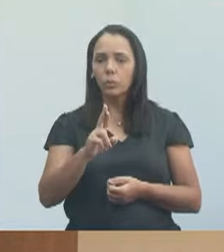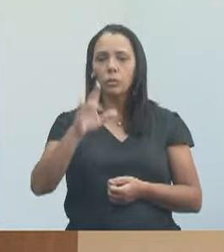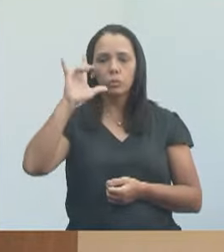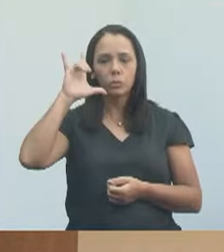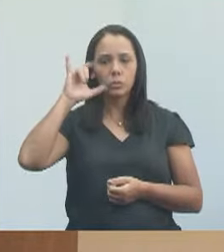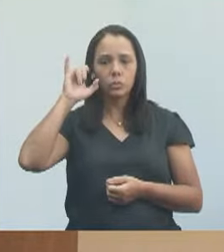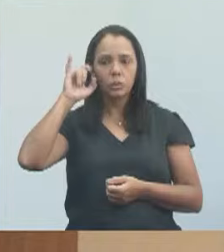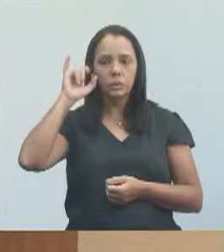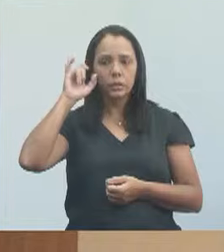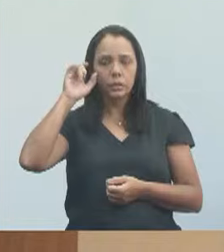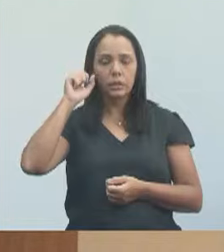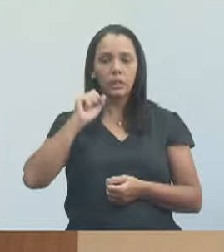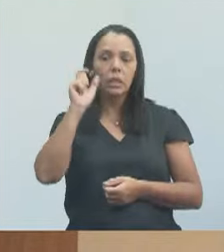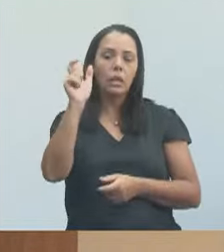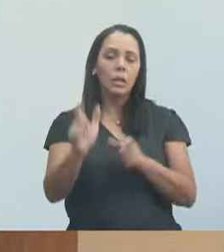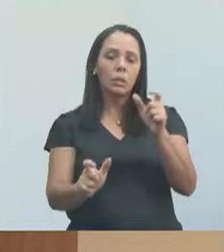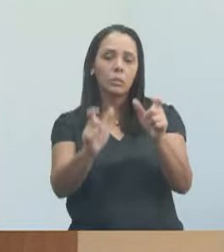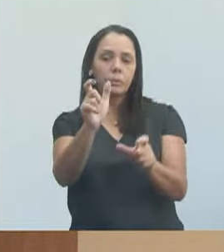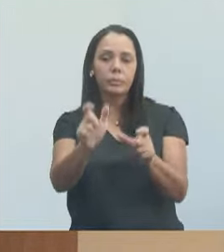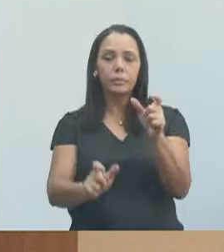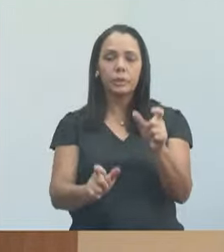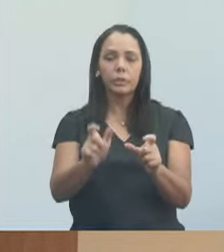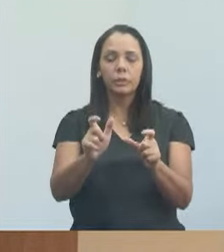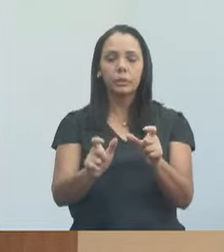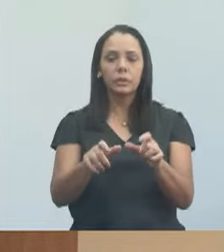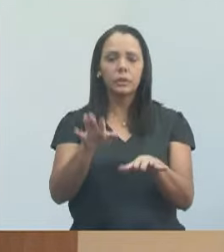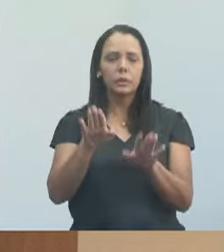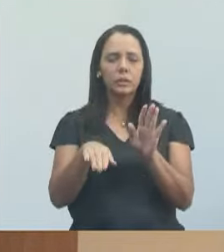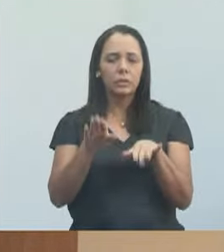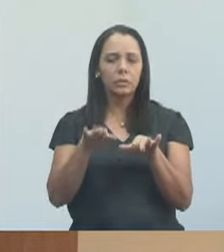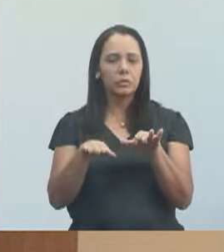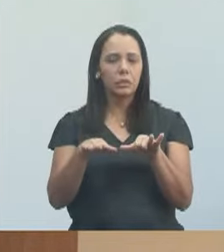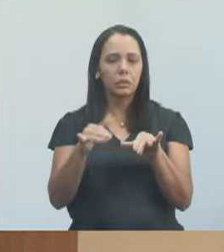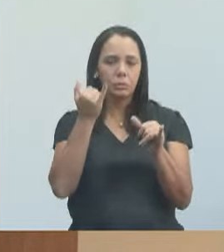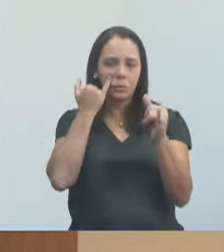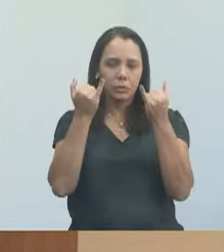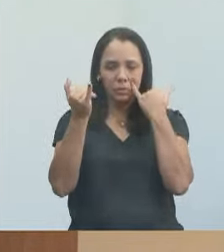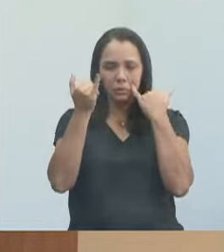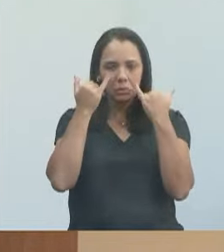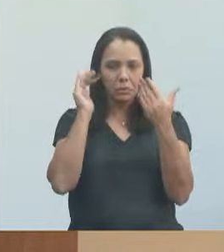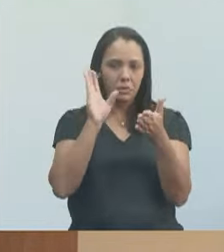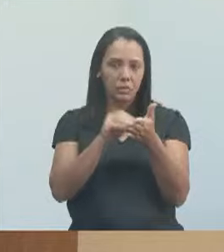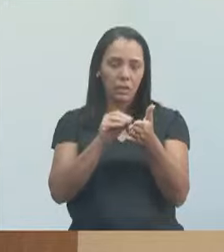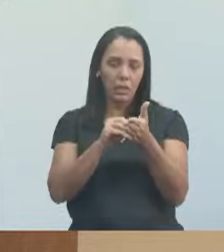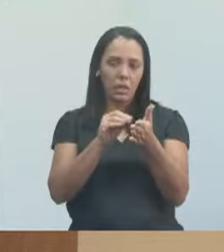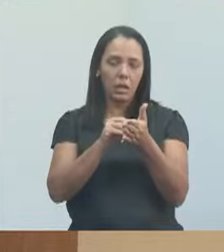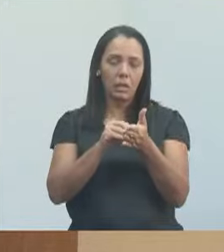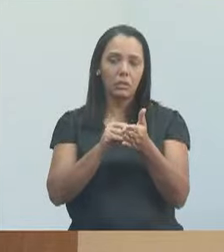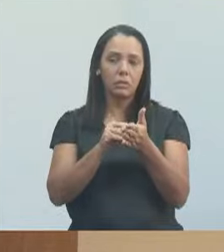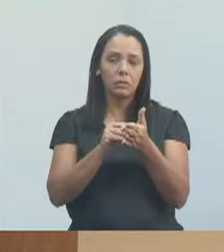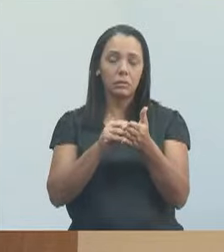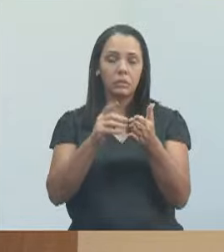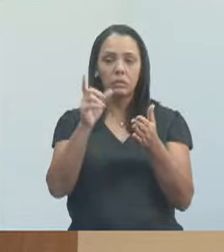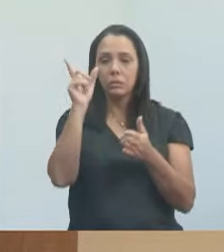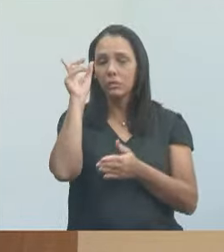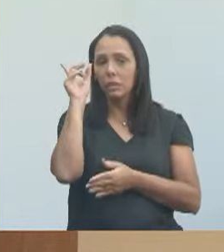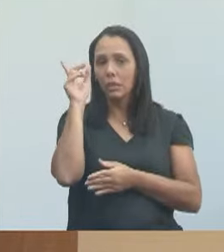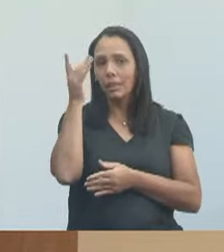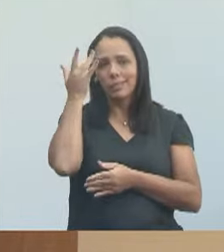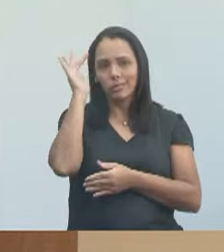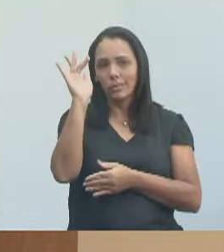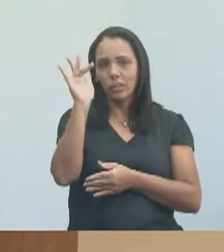Instagram, que são aquelas pessoas, né, que às vezes não têm informação coerente, não perguntam as coisas com coerência. Mas